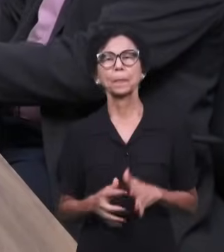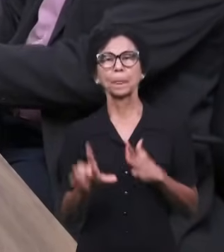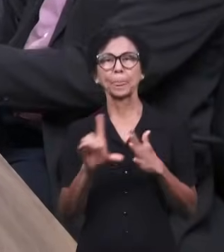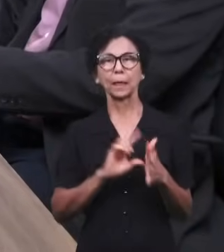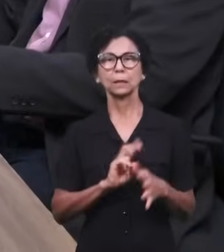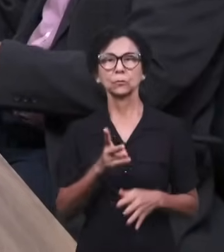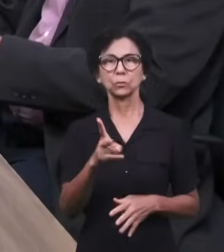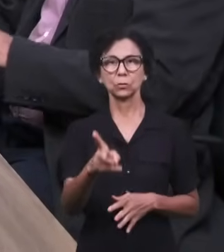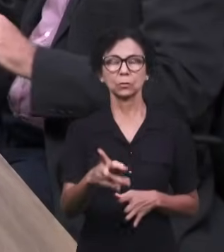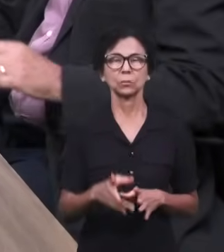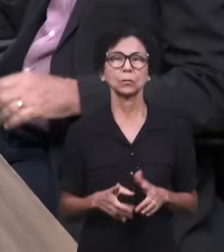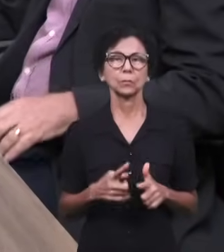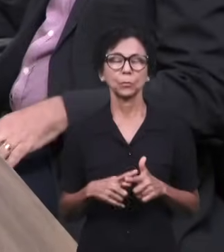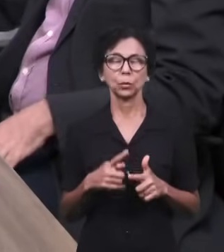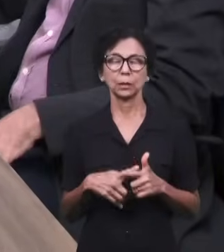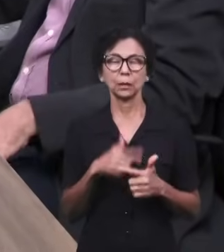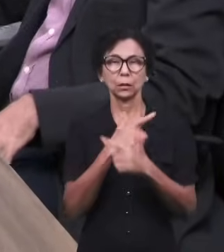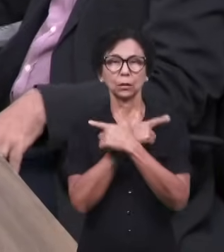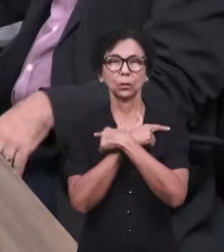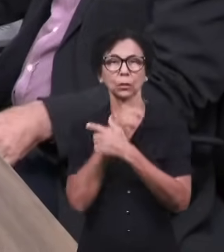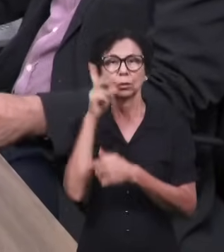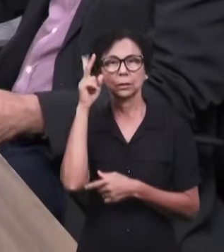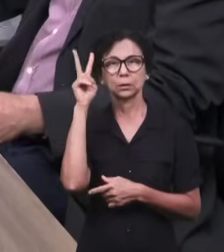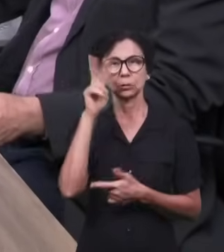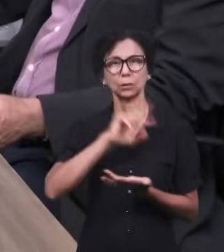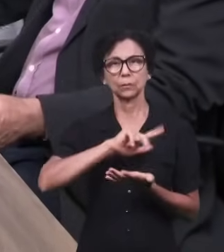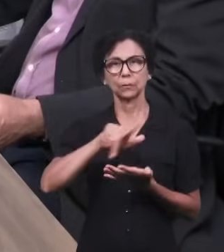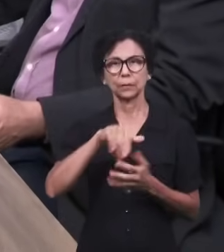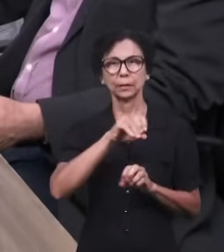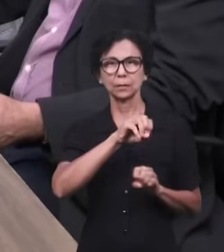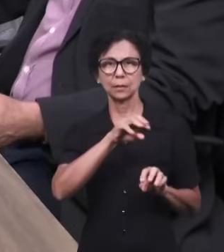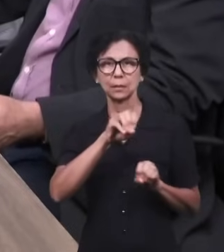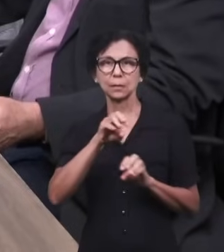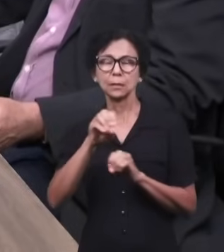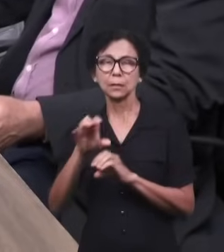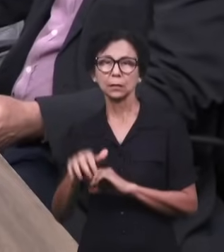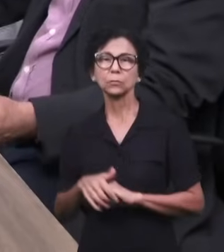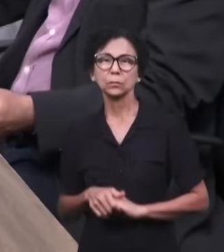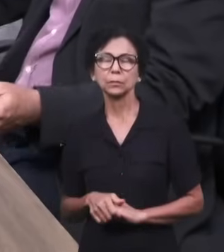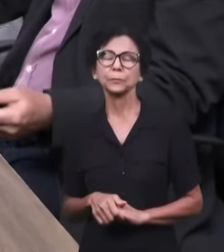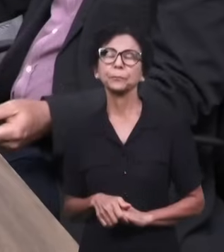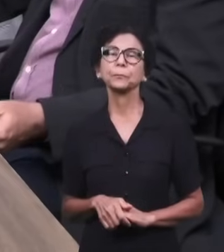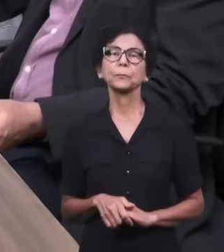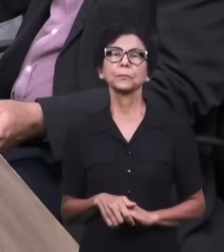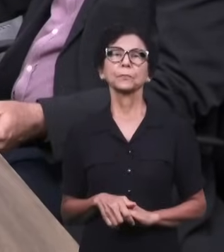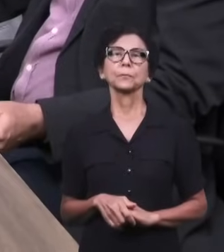seguirmos, porque a história de Ló ela traz muitos ensinamentos, né, para nós,